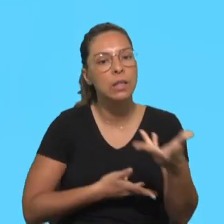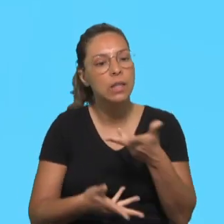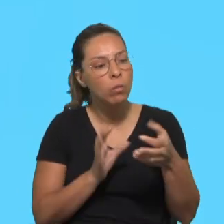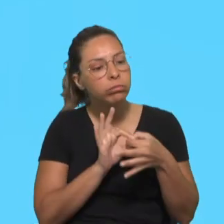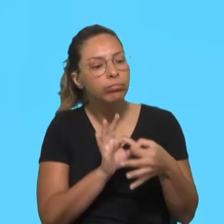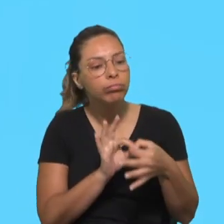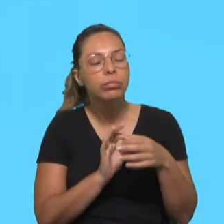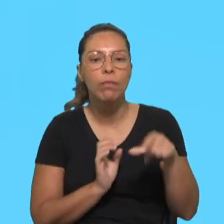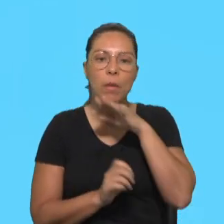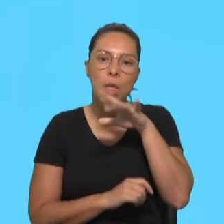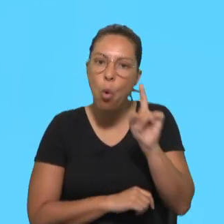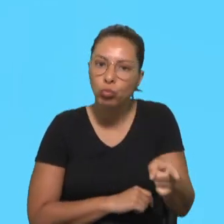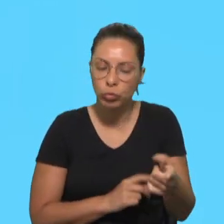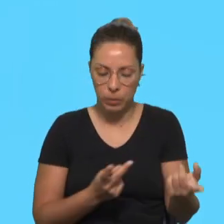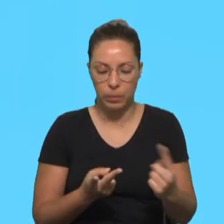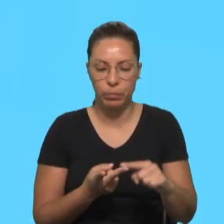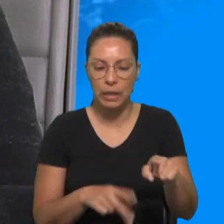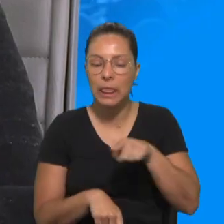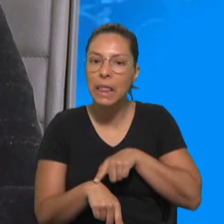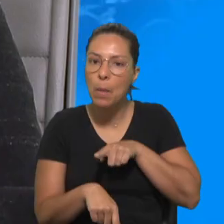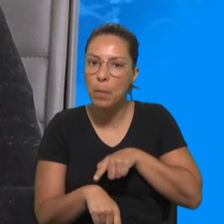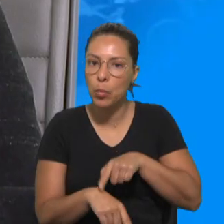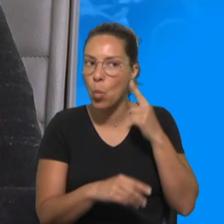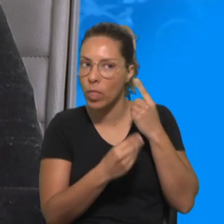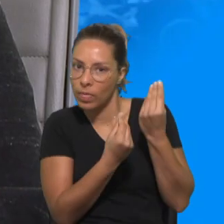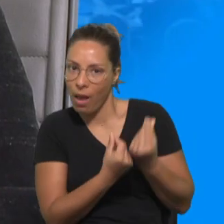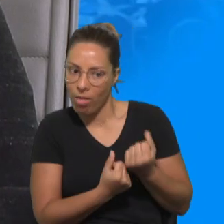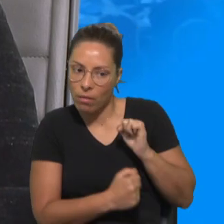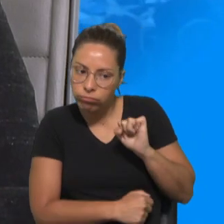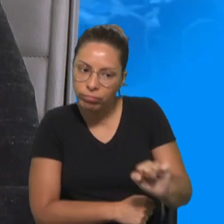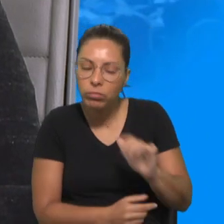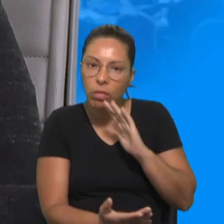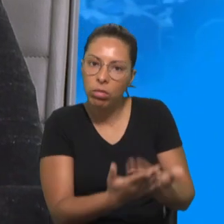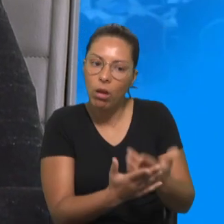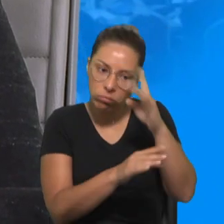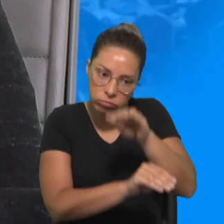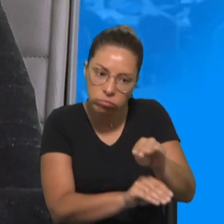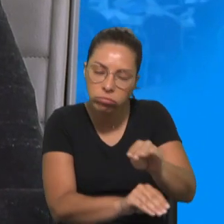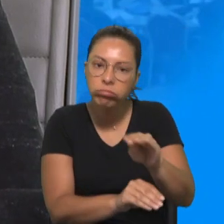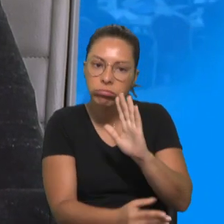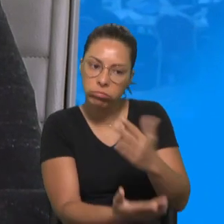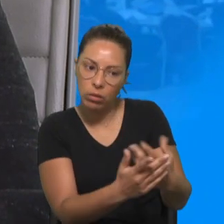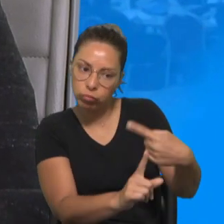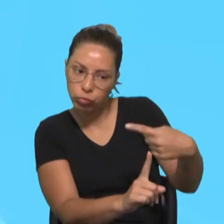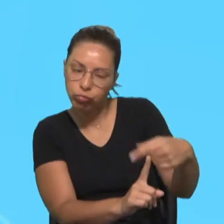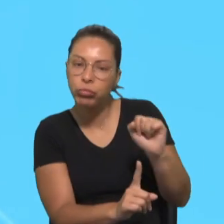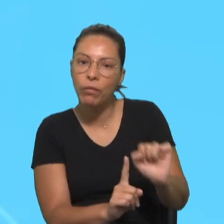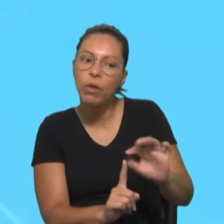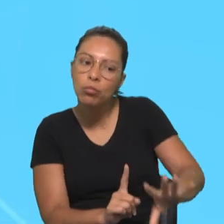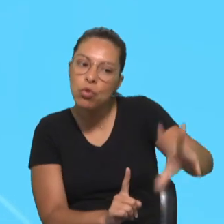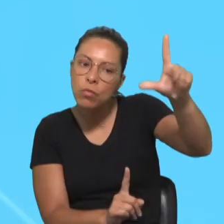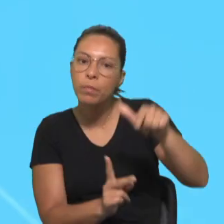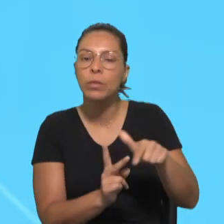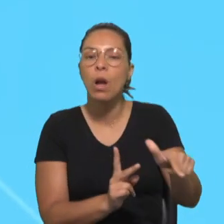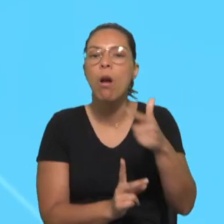das famílias hoje, a forma como o tempo e o tempo de qualidade pode favorecer a educação, as atividades partilhadas na família,